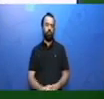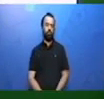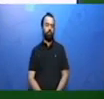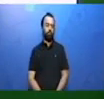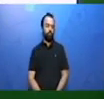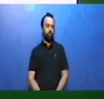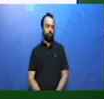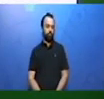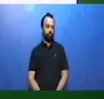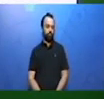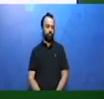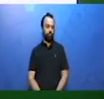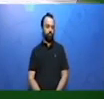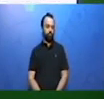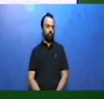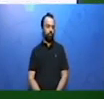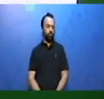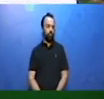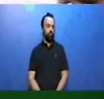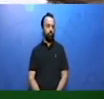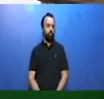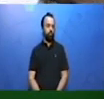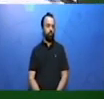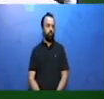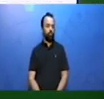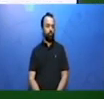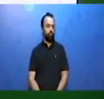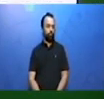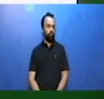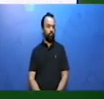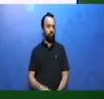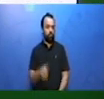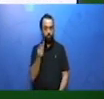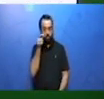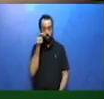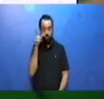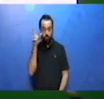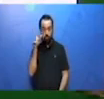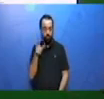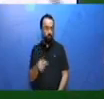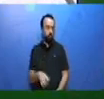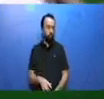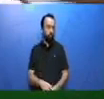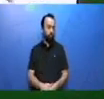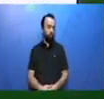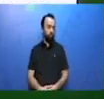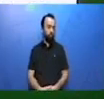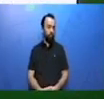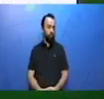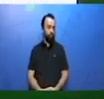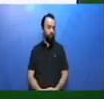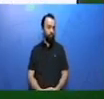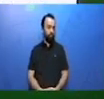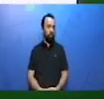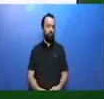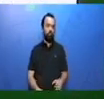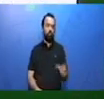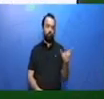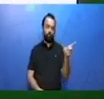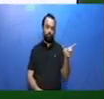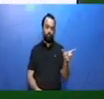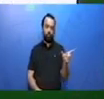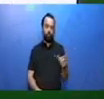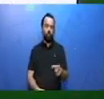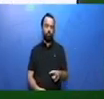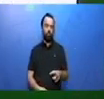médicas, internação e saúde. Tá lá. Ah, olha aqui, a gente tinha trocado. O posto de saúde